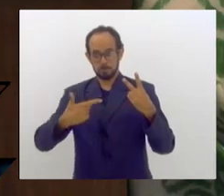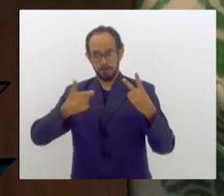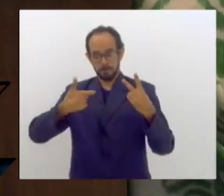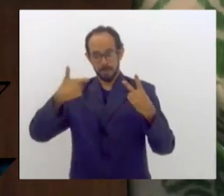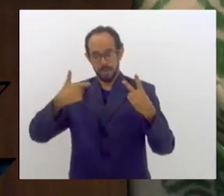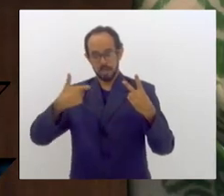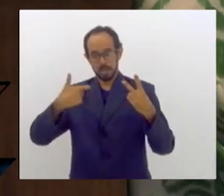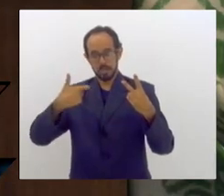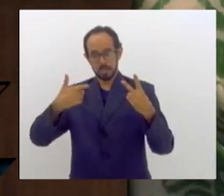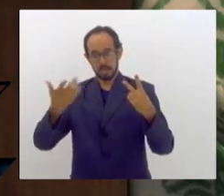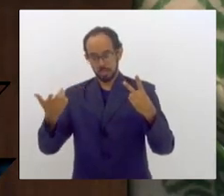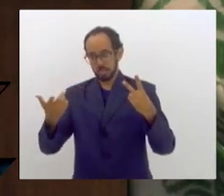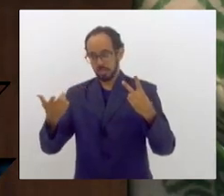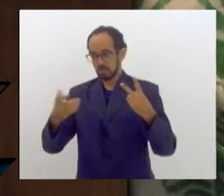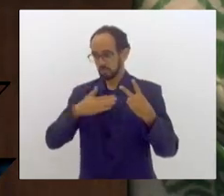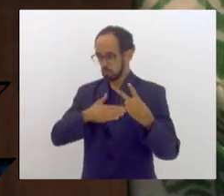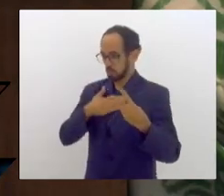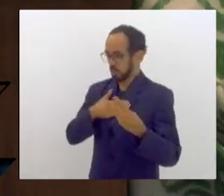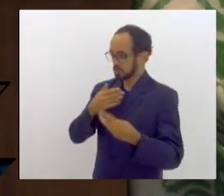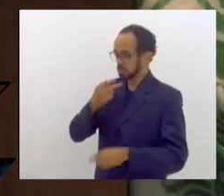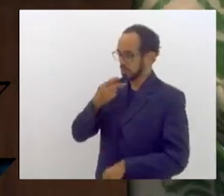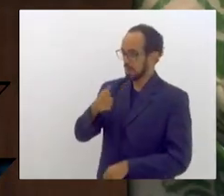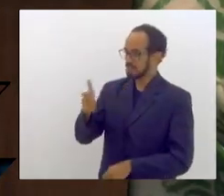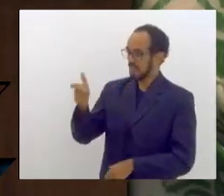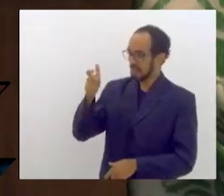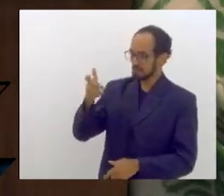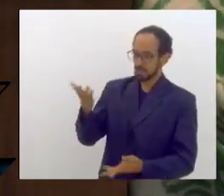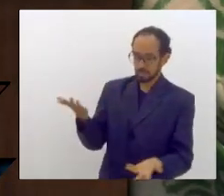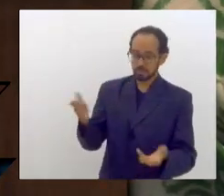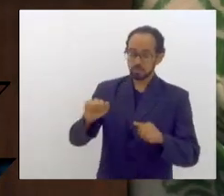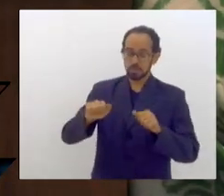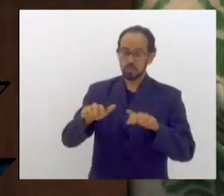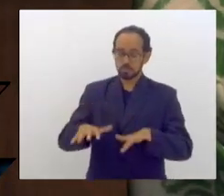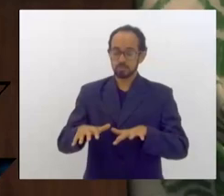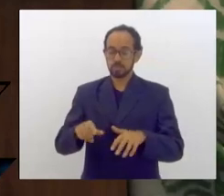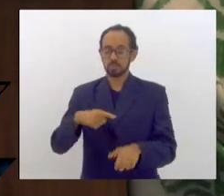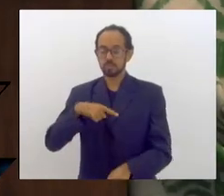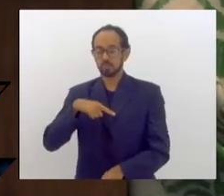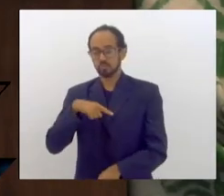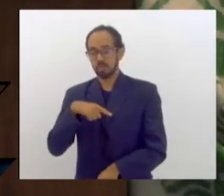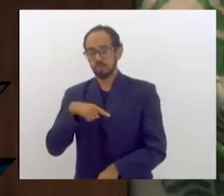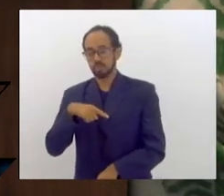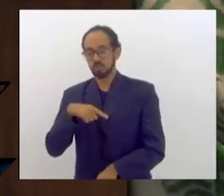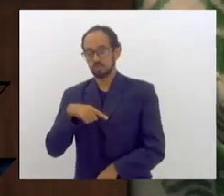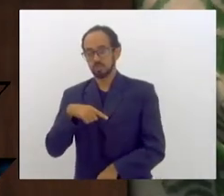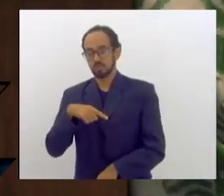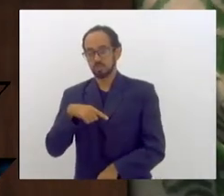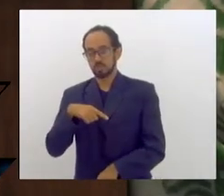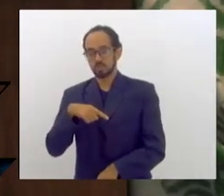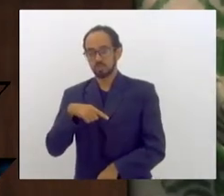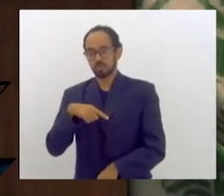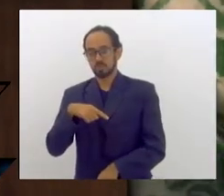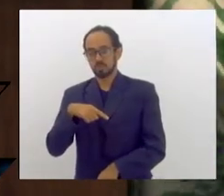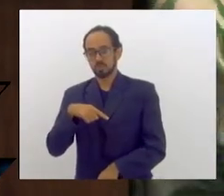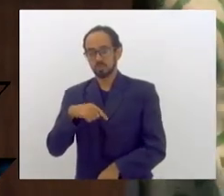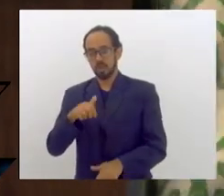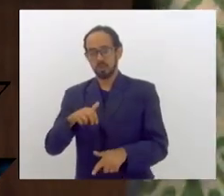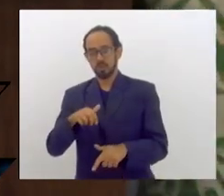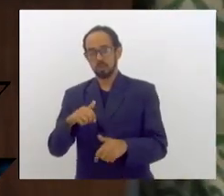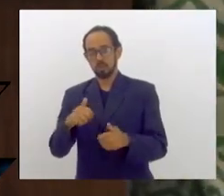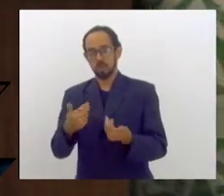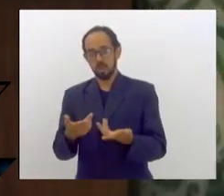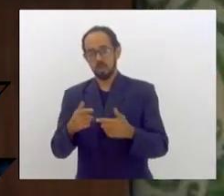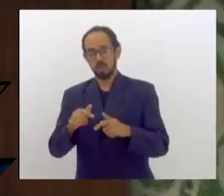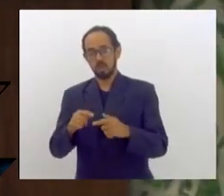agulha, né? Vocês que gostam tanto de falar de arma e de bala, temos duas balas na agulha exatamente